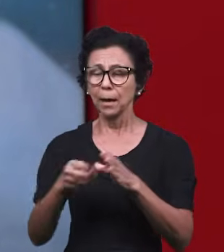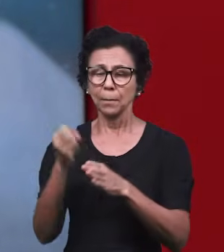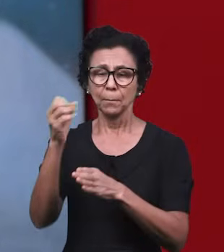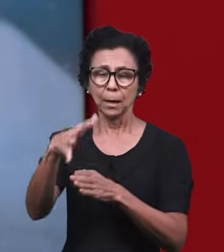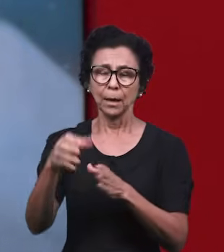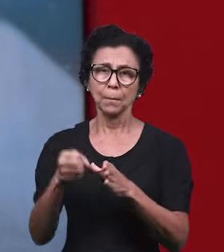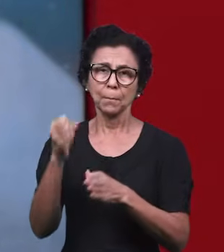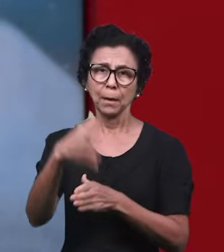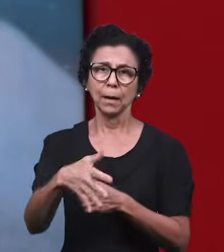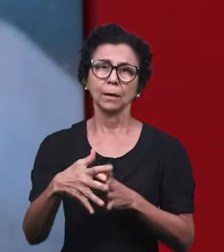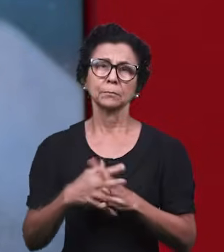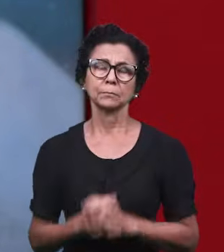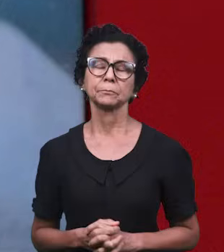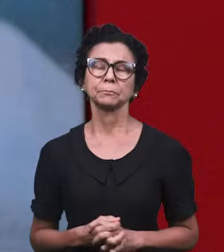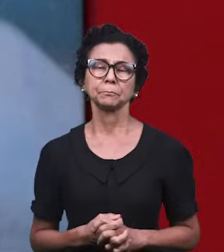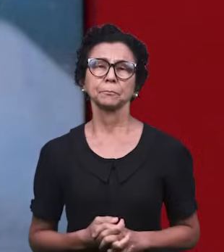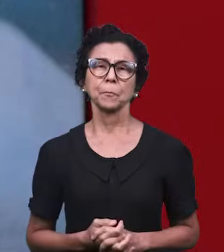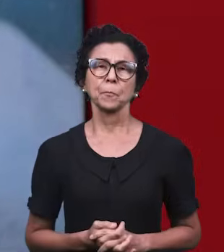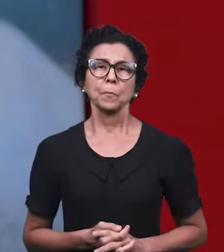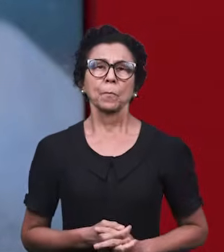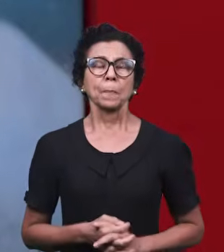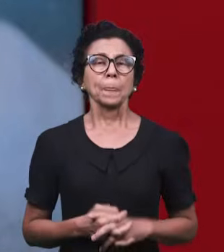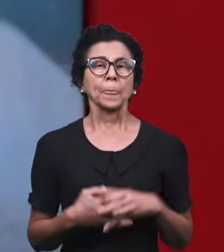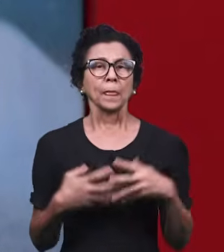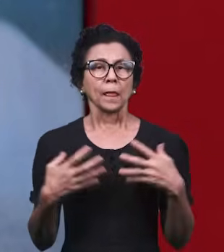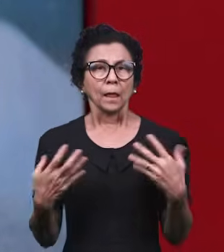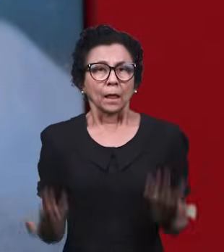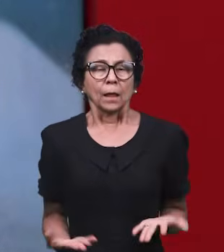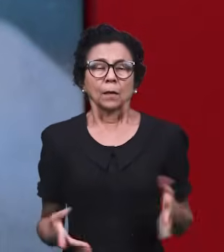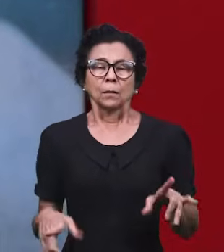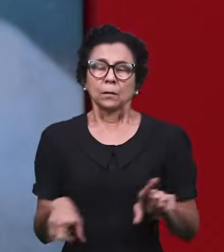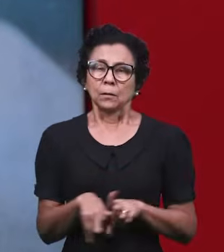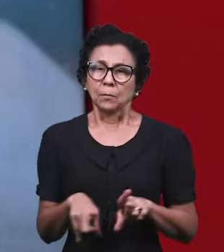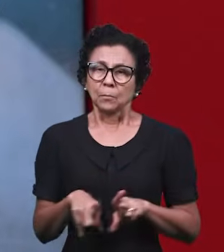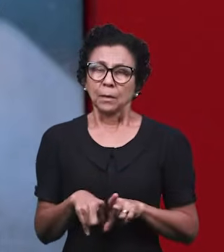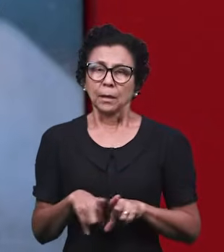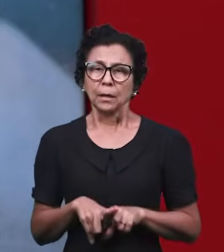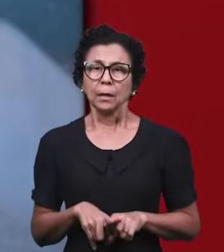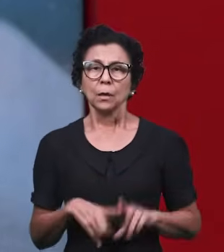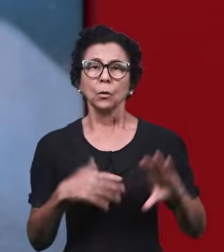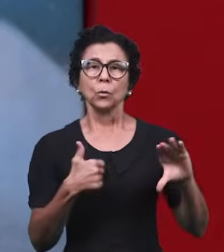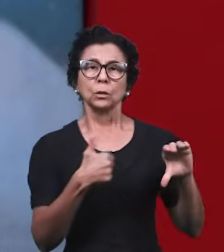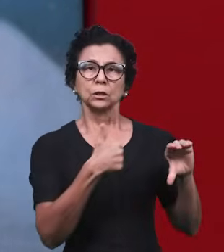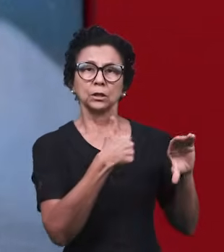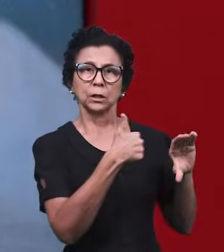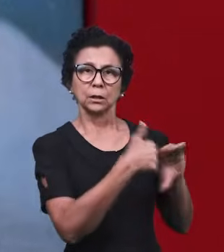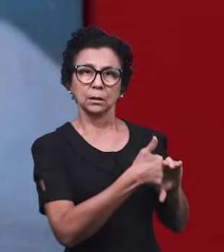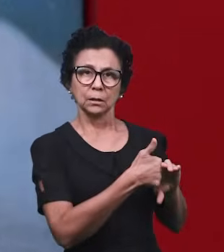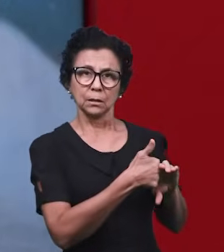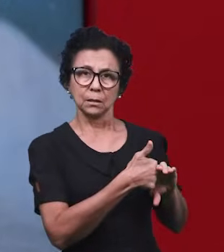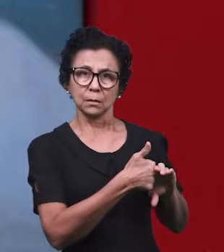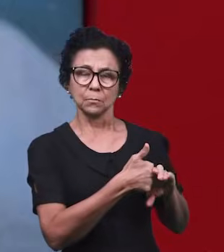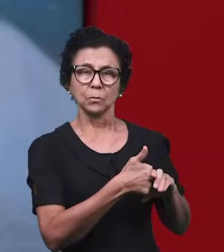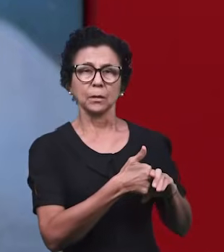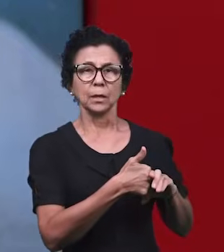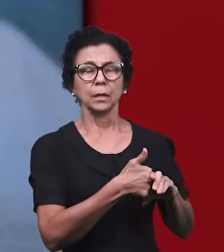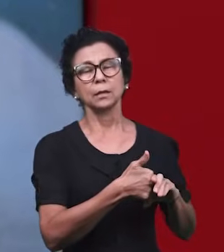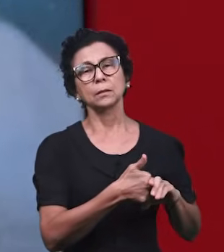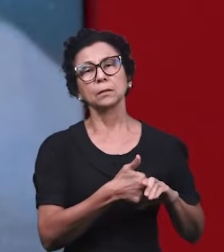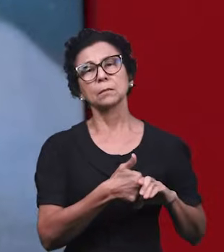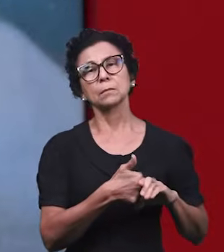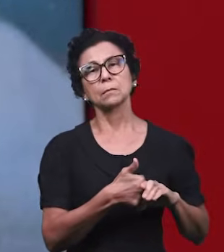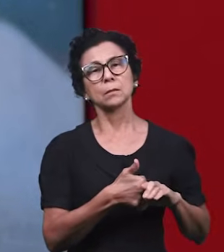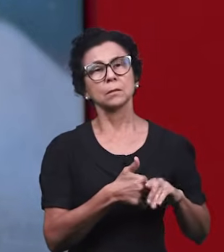com o Espírito Santo. Na verdade eles alijaram da jornada da igreja infiel,